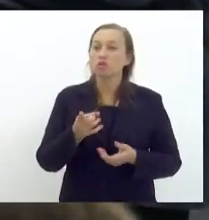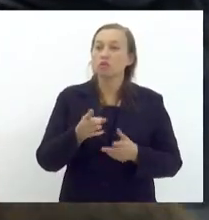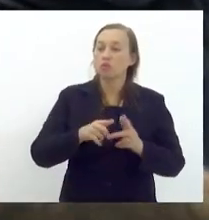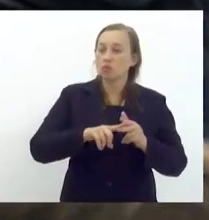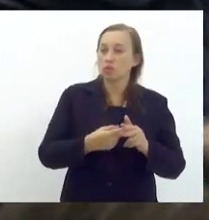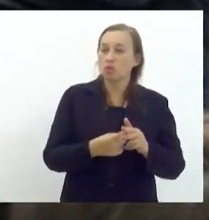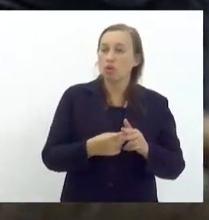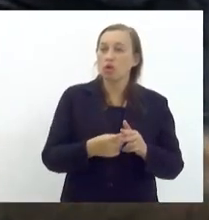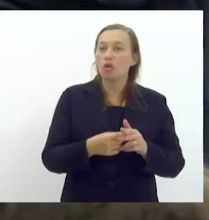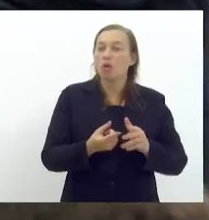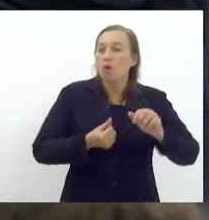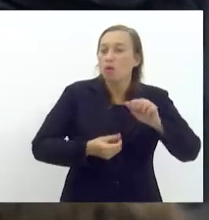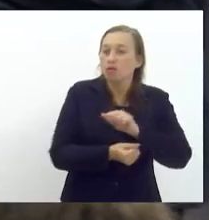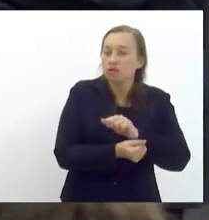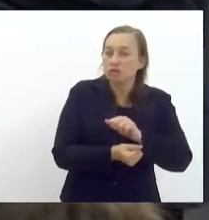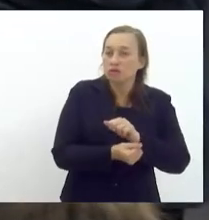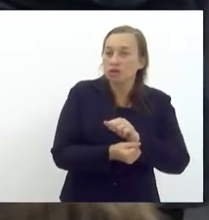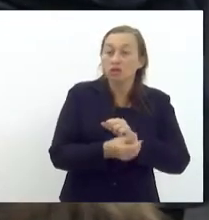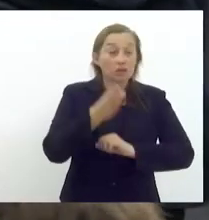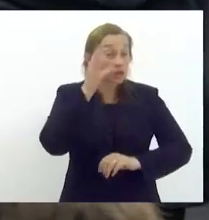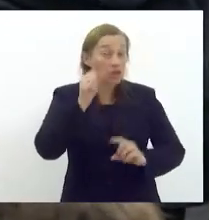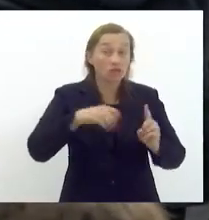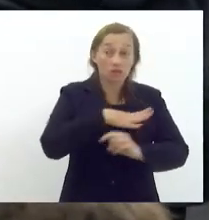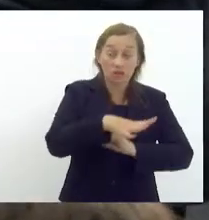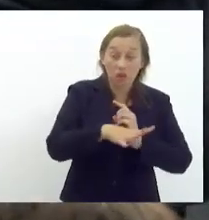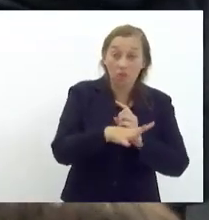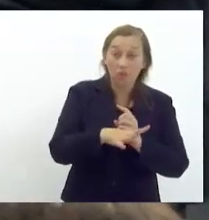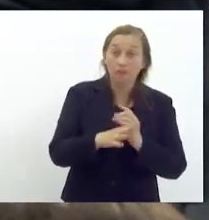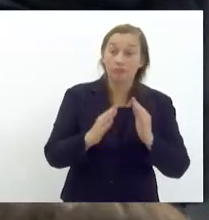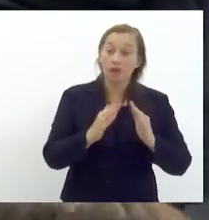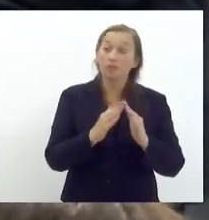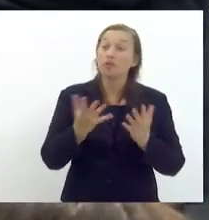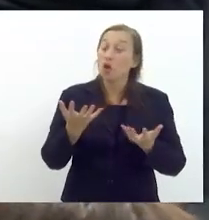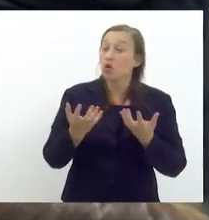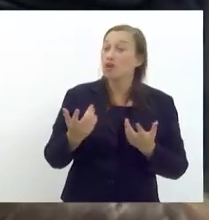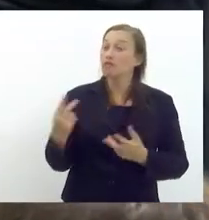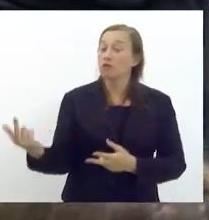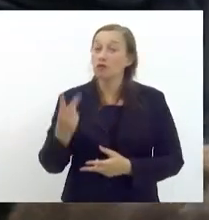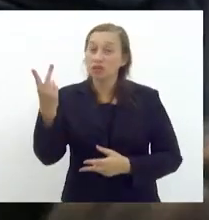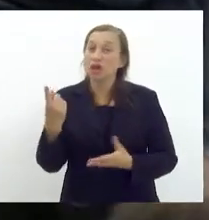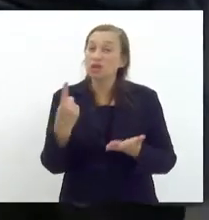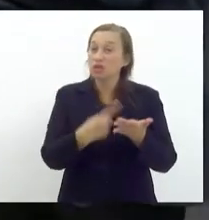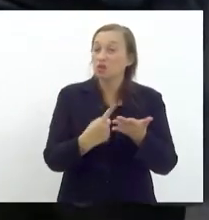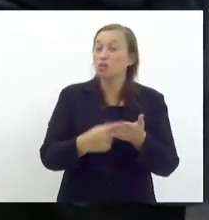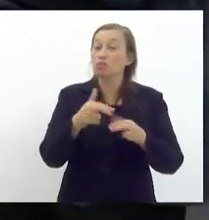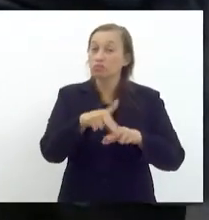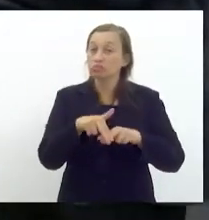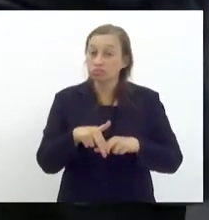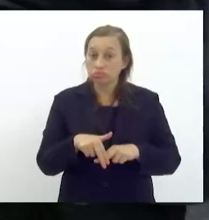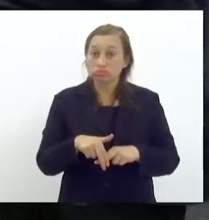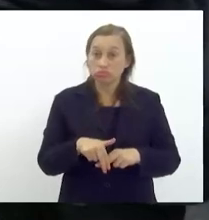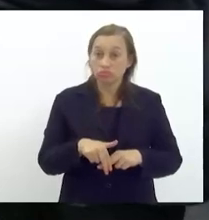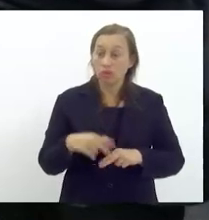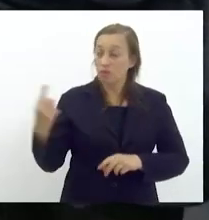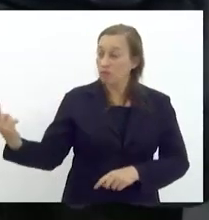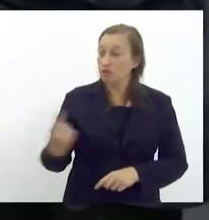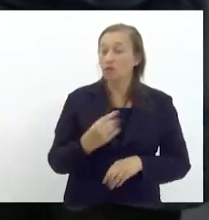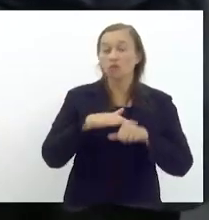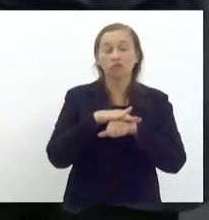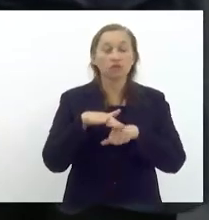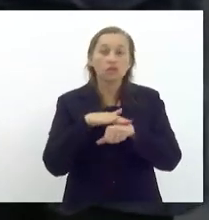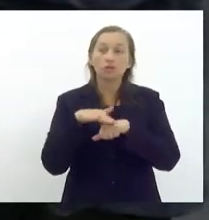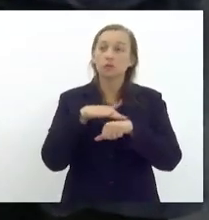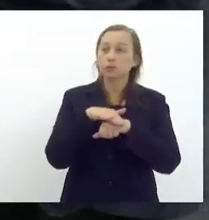do fundo Estadual de habitação interesse social eu quero valorizar esse acordo por isso a gente vem aqui conversando